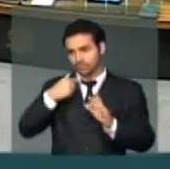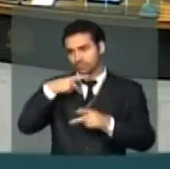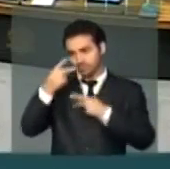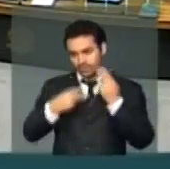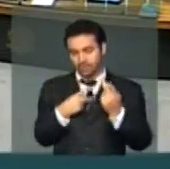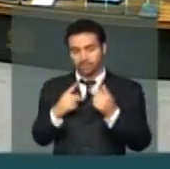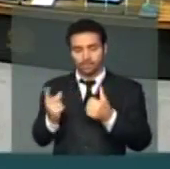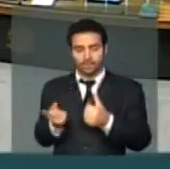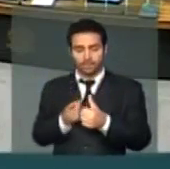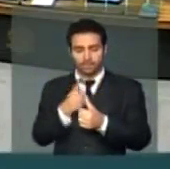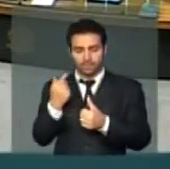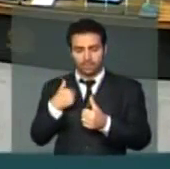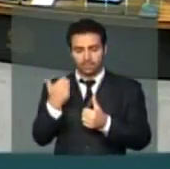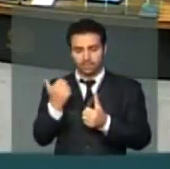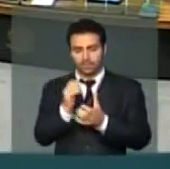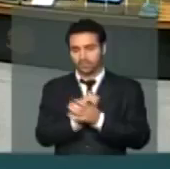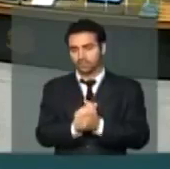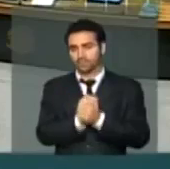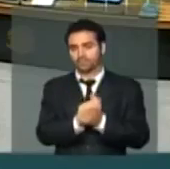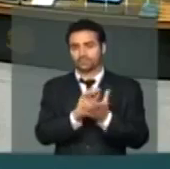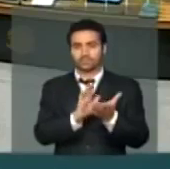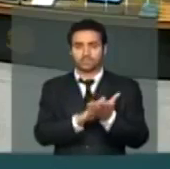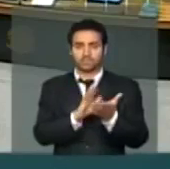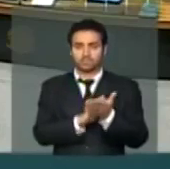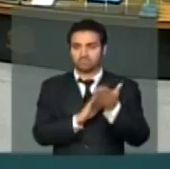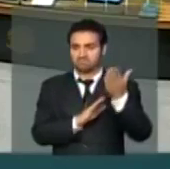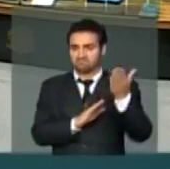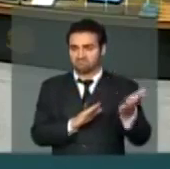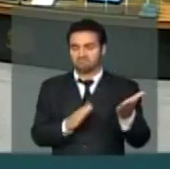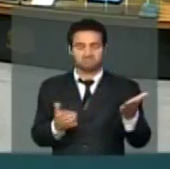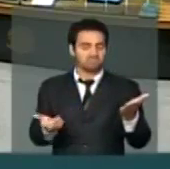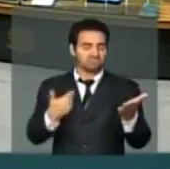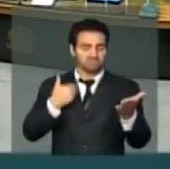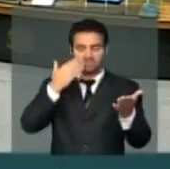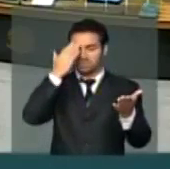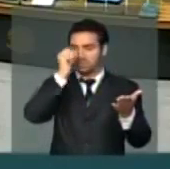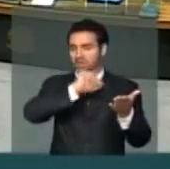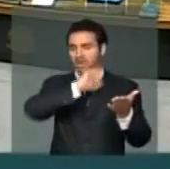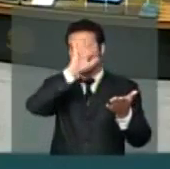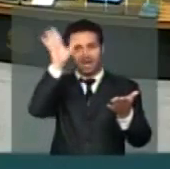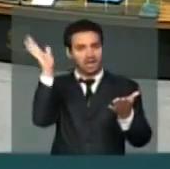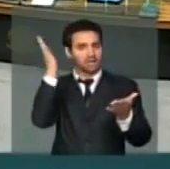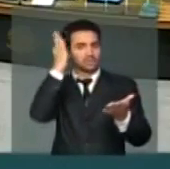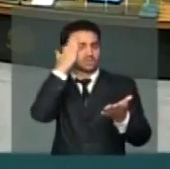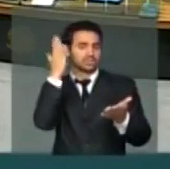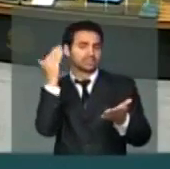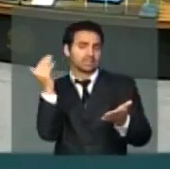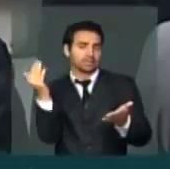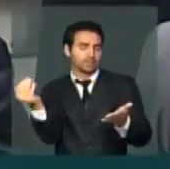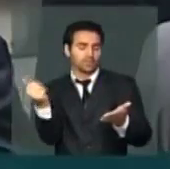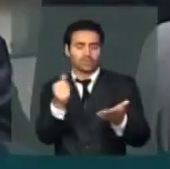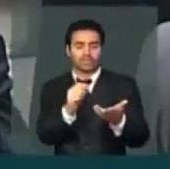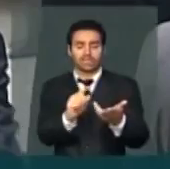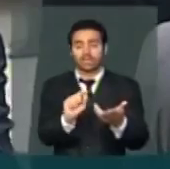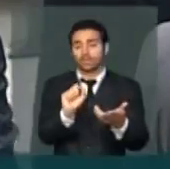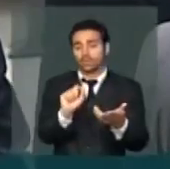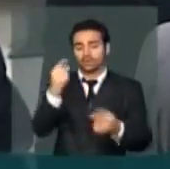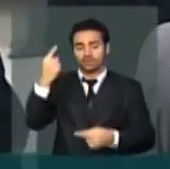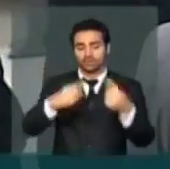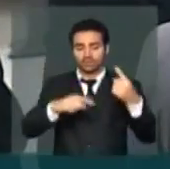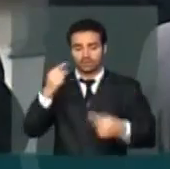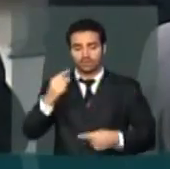primeiro lugar, quero lhe cumprimentar sua lucidez, sua clareza, sua sabedoria, de trazer o debate